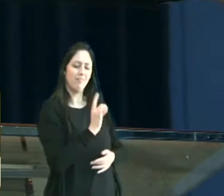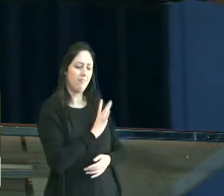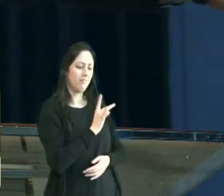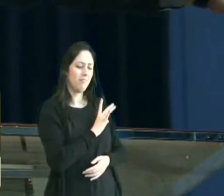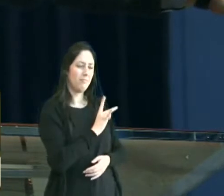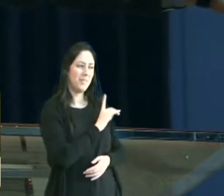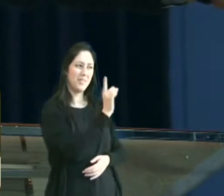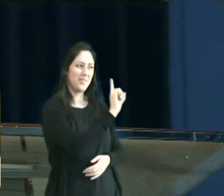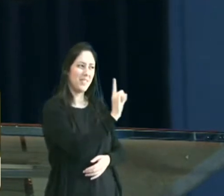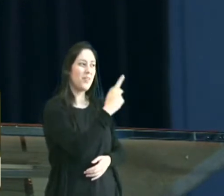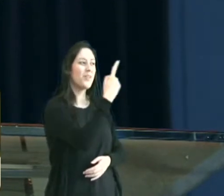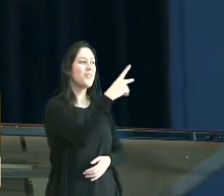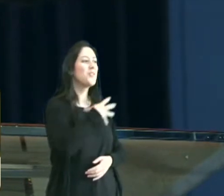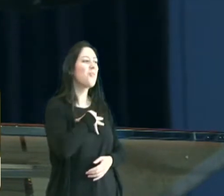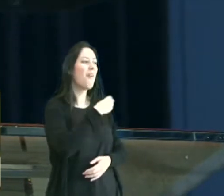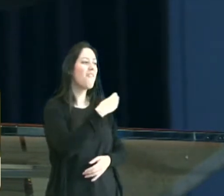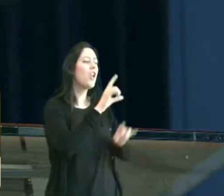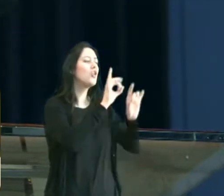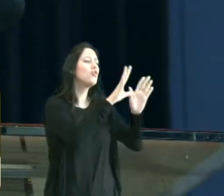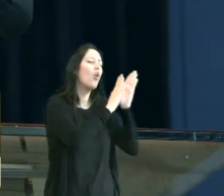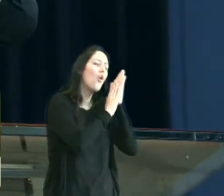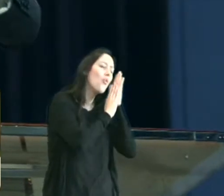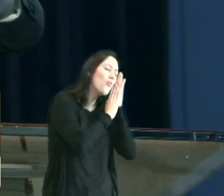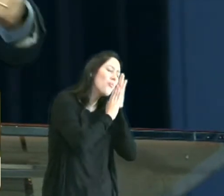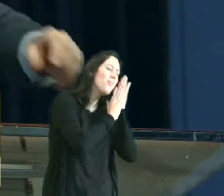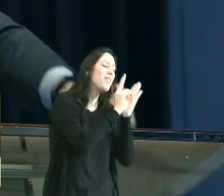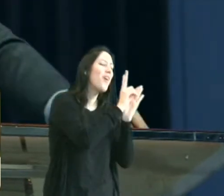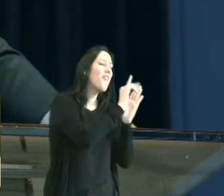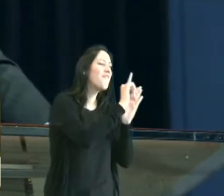está dormindo e vai ser despertada.